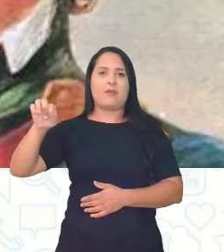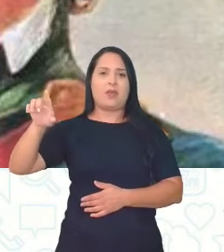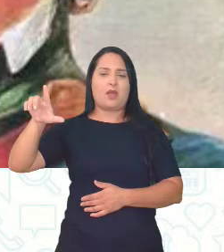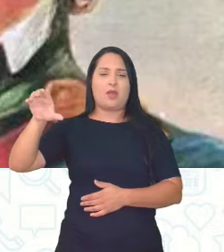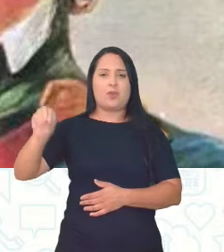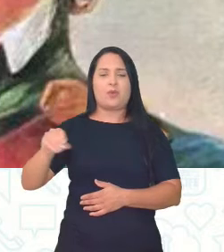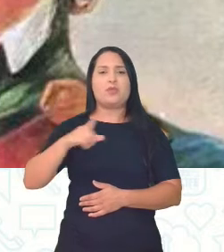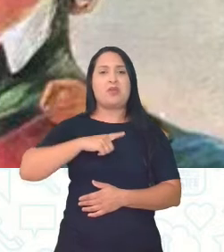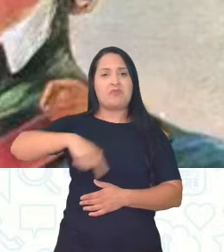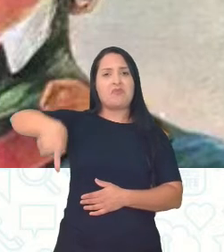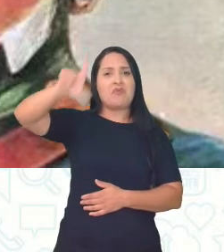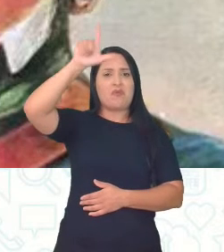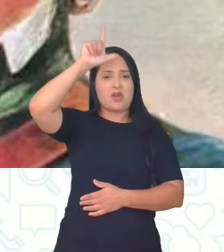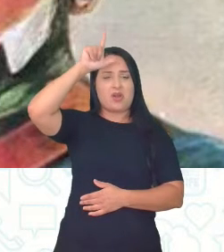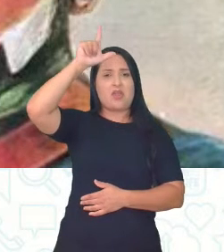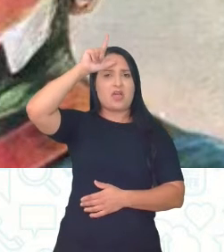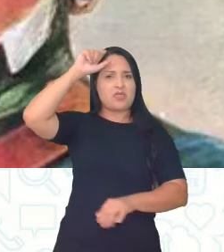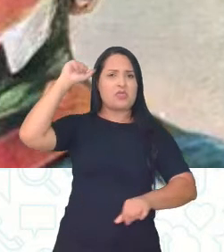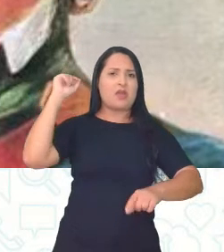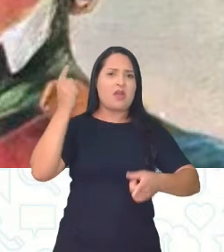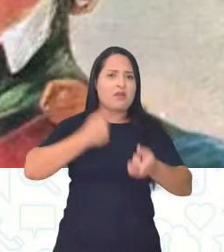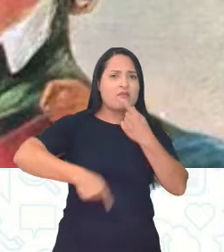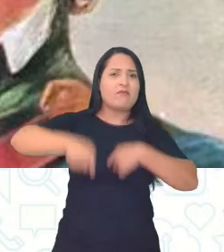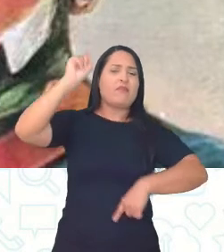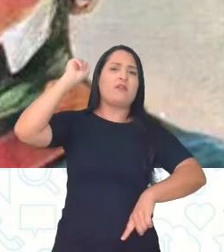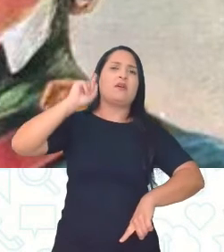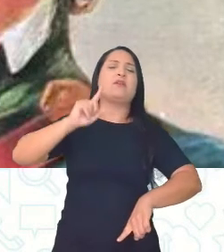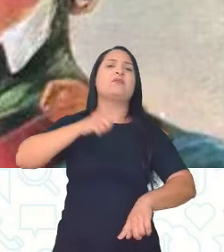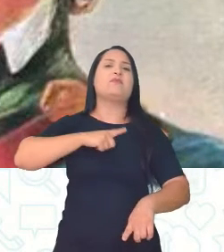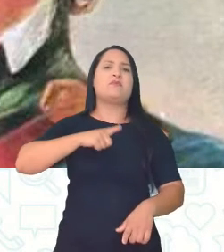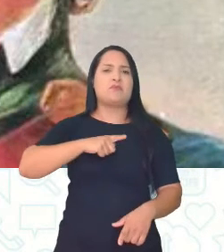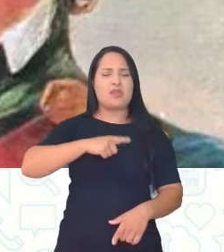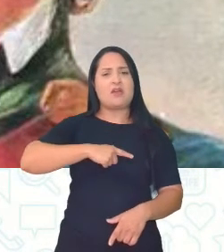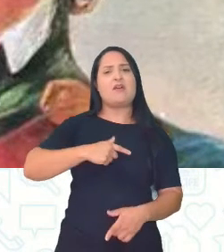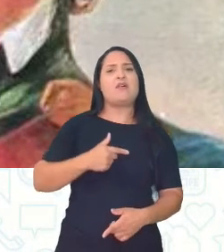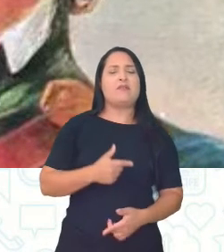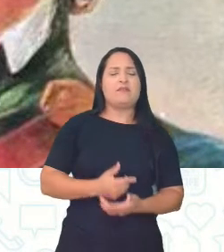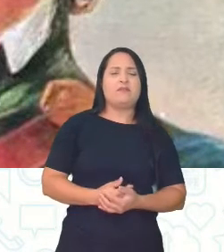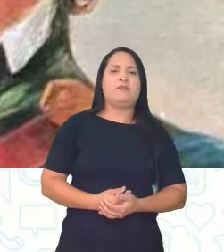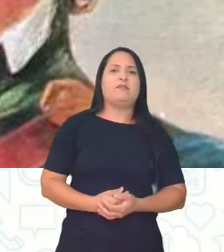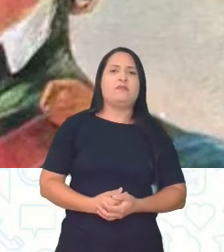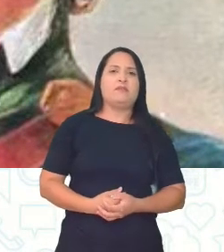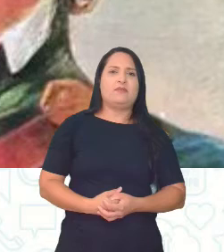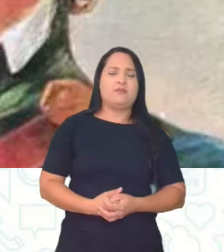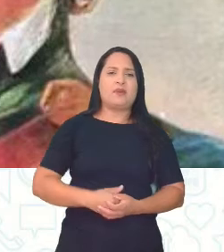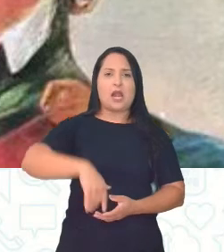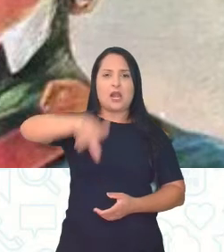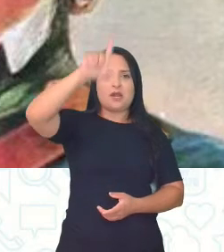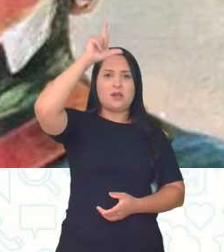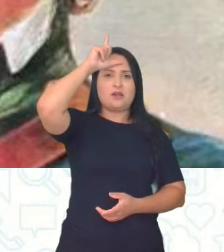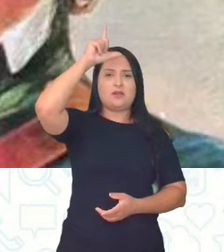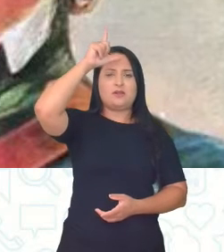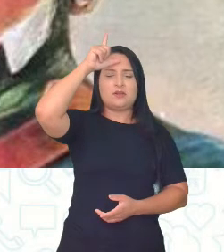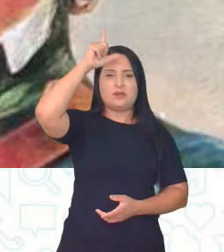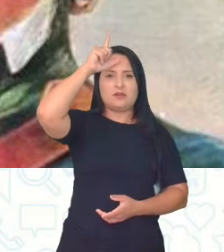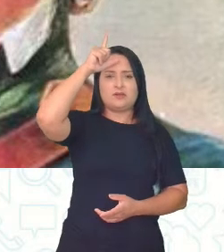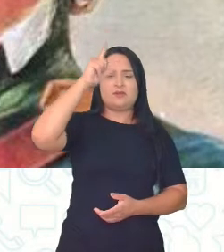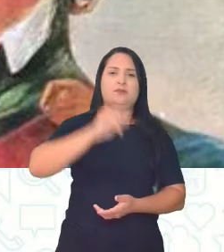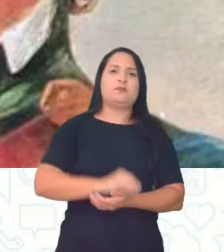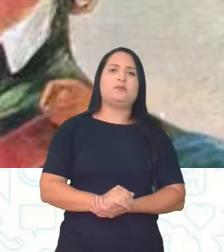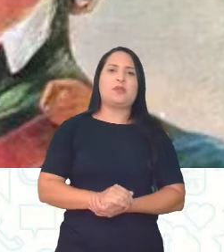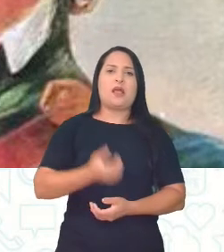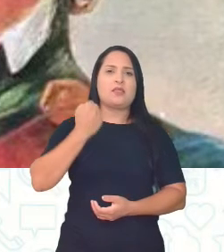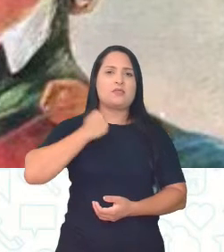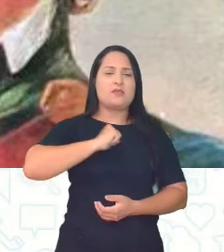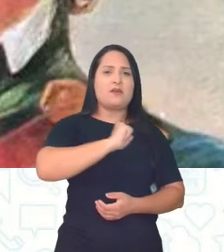à frente aí, né, da Confederação do Equador, e ele defendia os ideais liberais, especialmente na